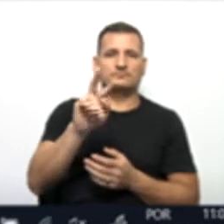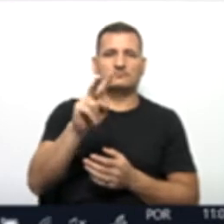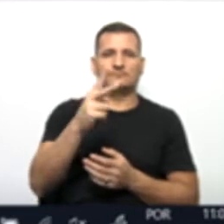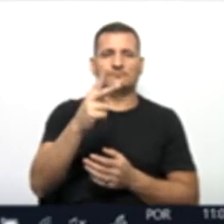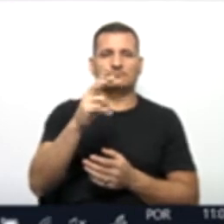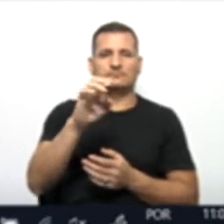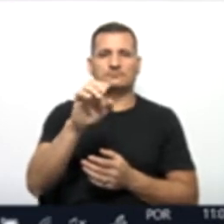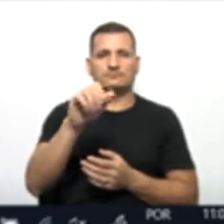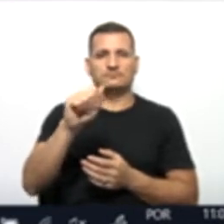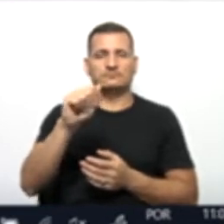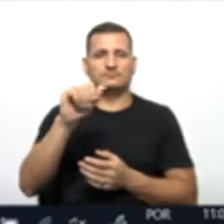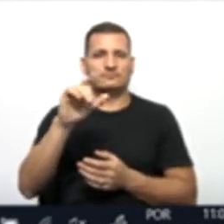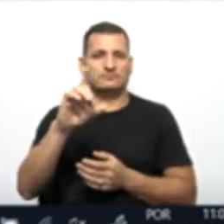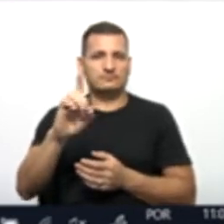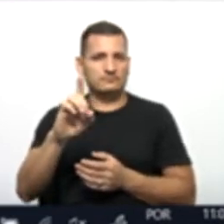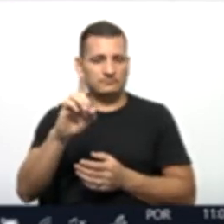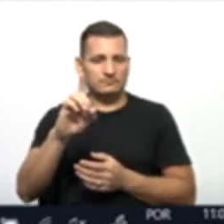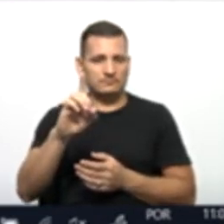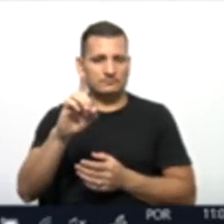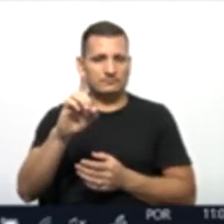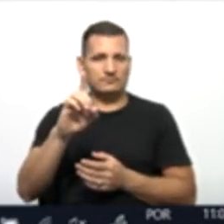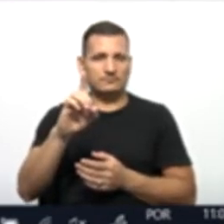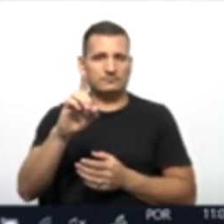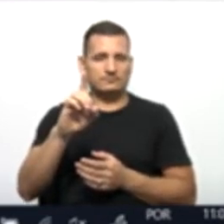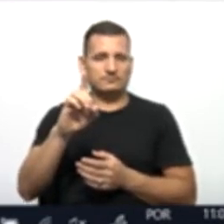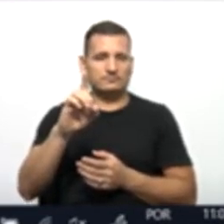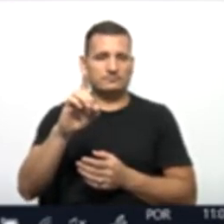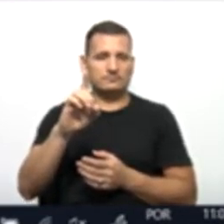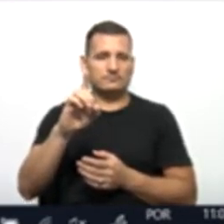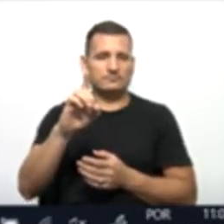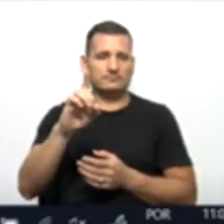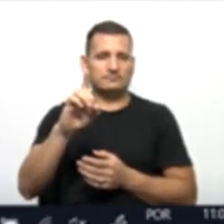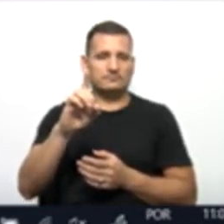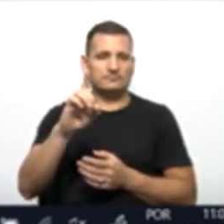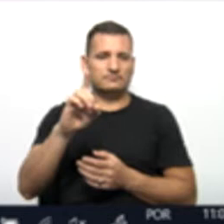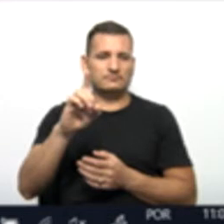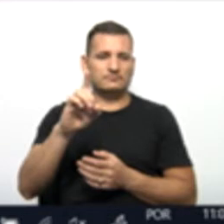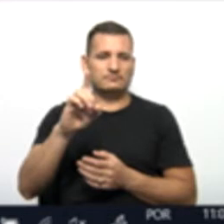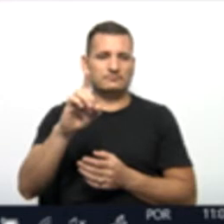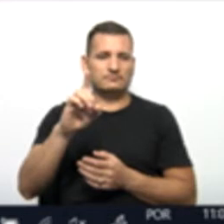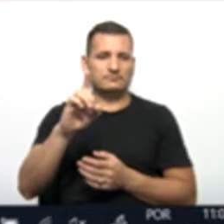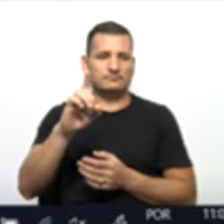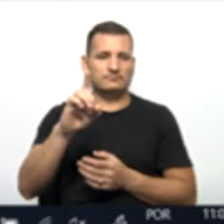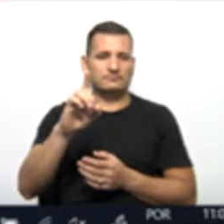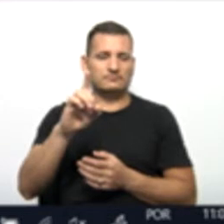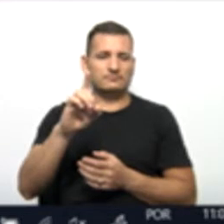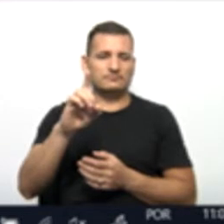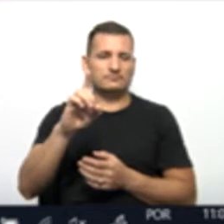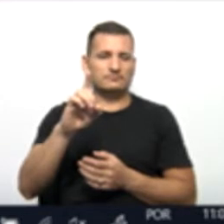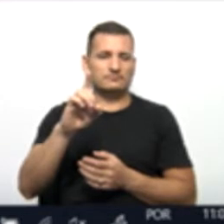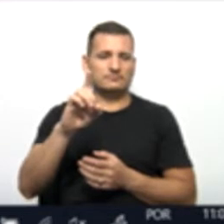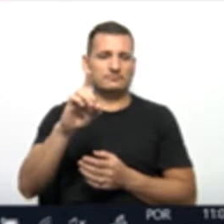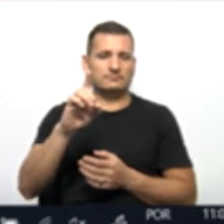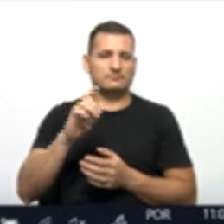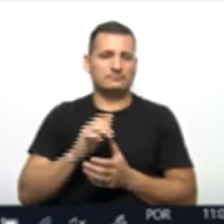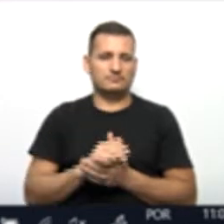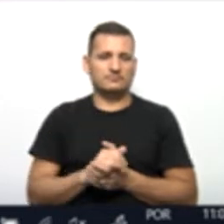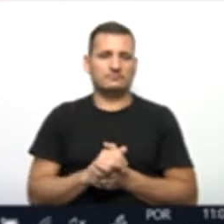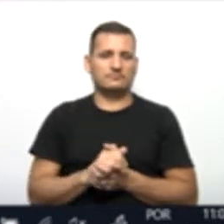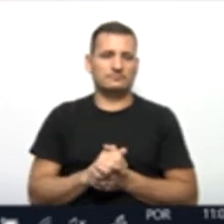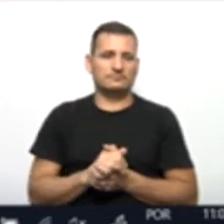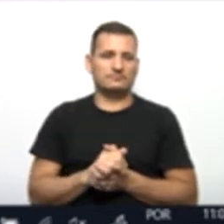semana porque ela me falando errado então já já vou consertar não é sede é incêndio e tem que a língua catalã